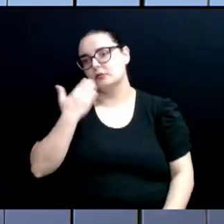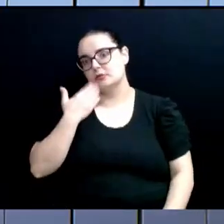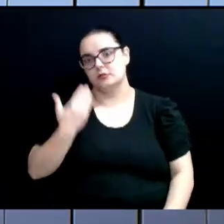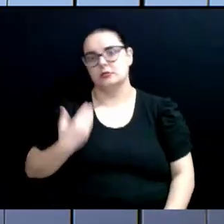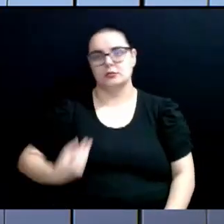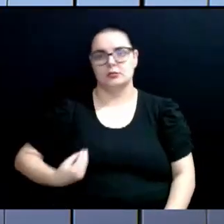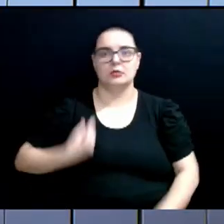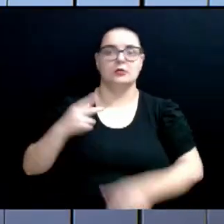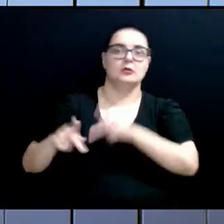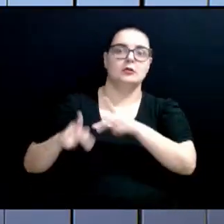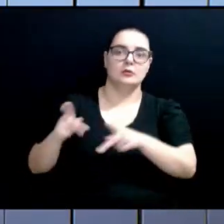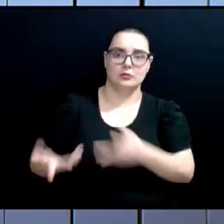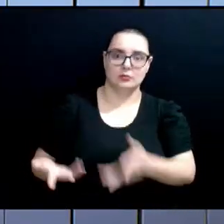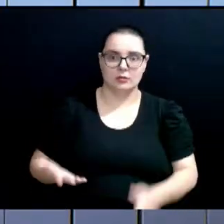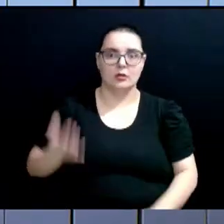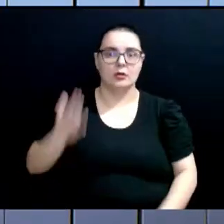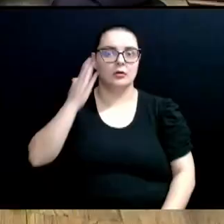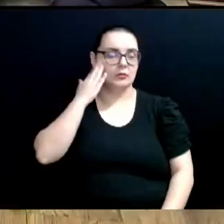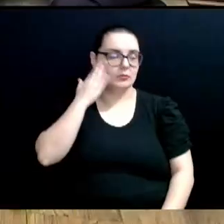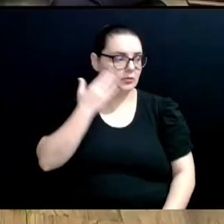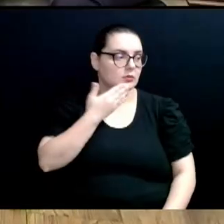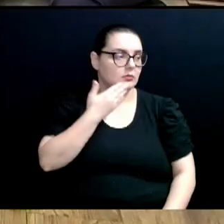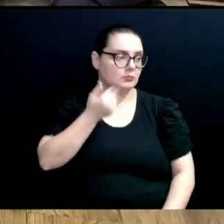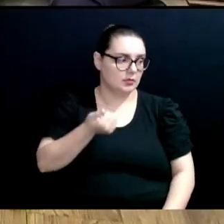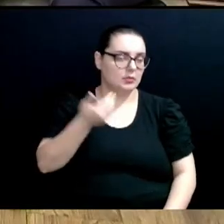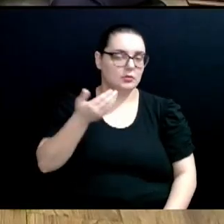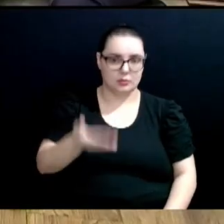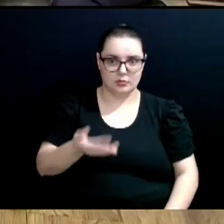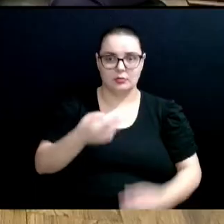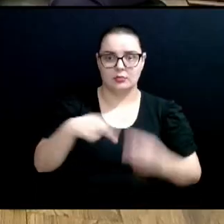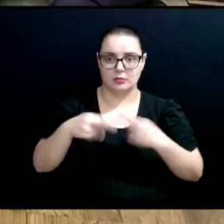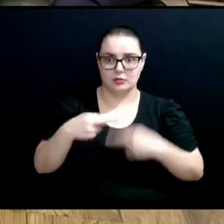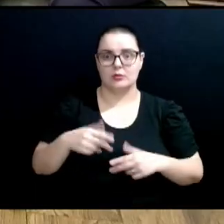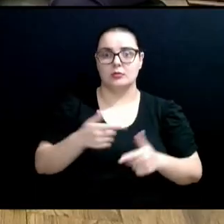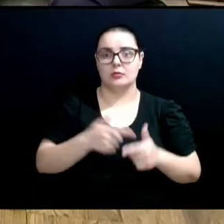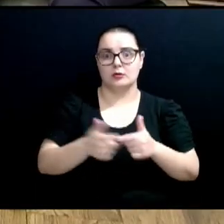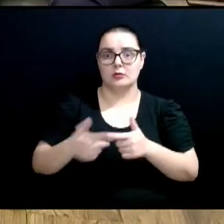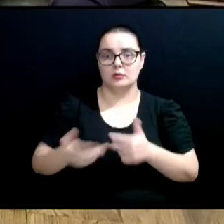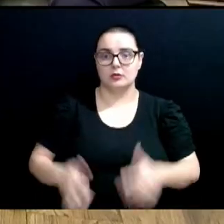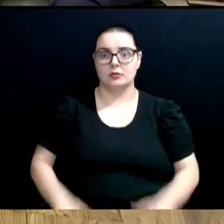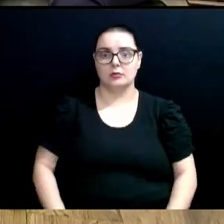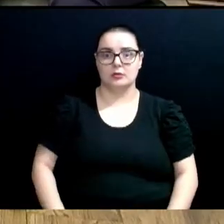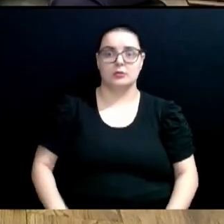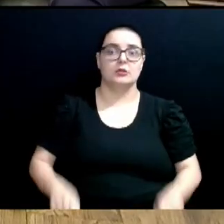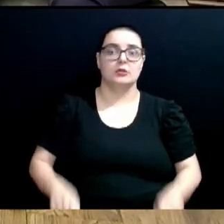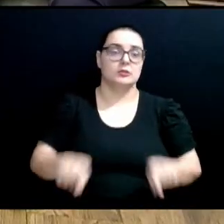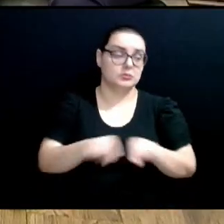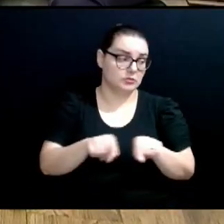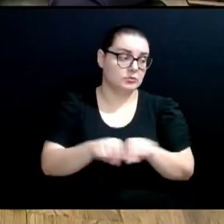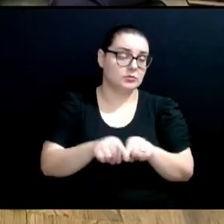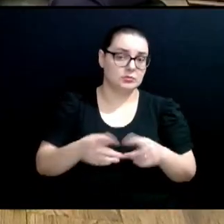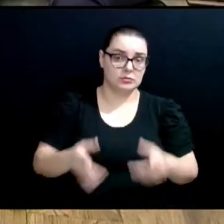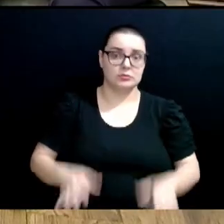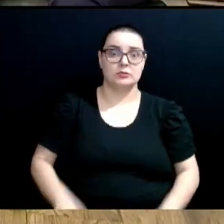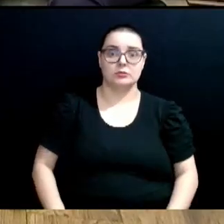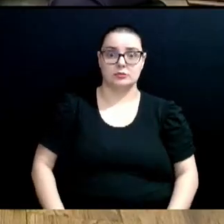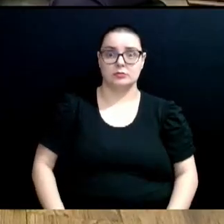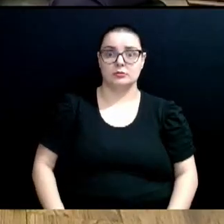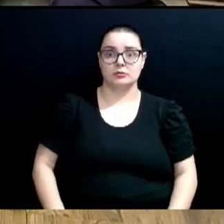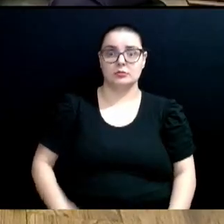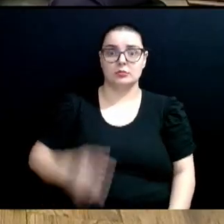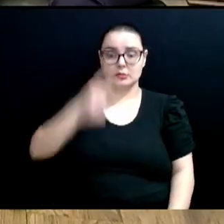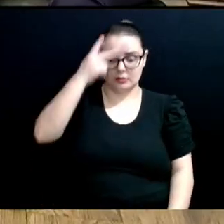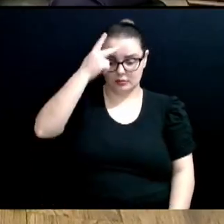para um entendimento melhor a respeito dos seus problemas e também para as próprias partes, né,